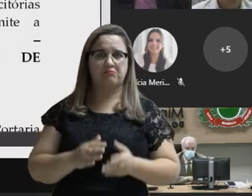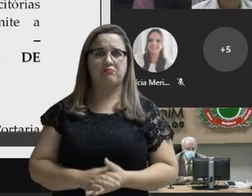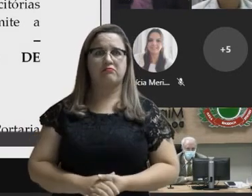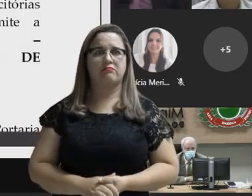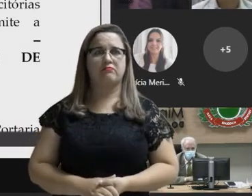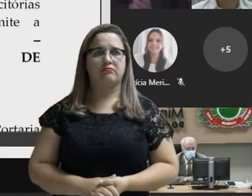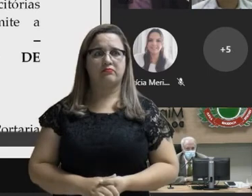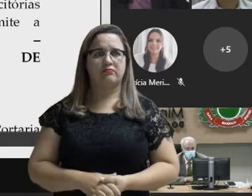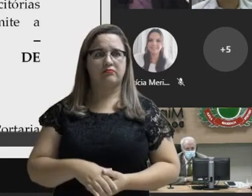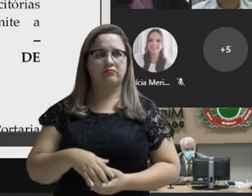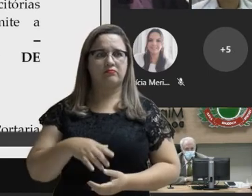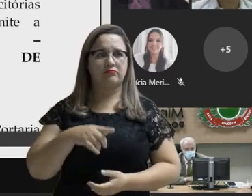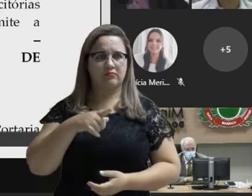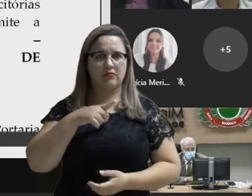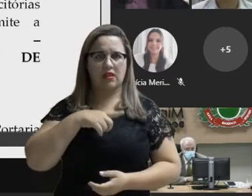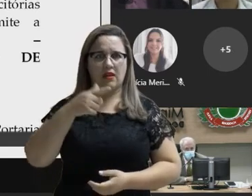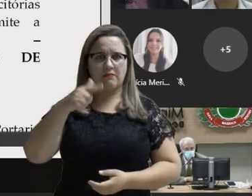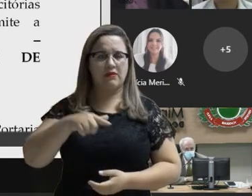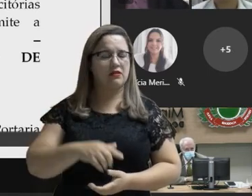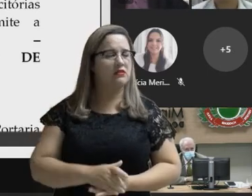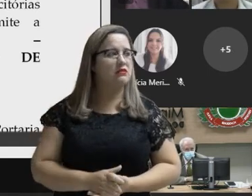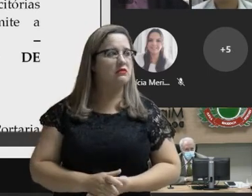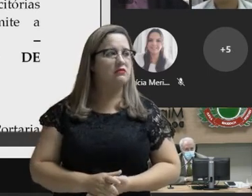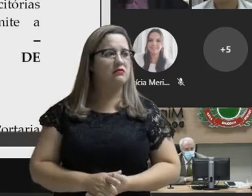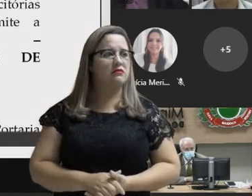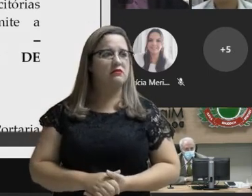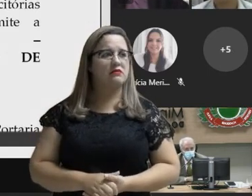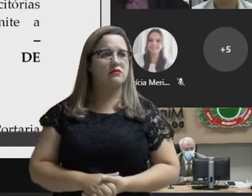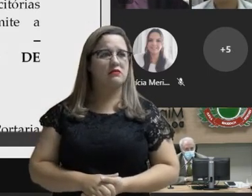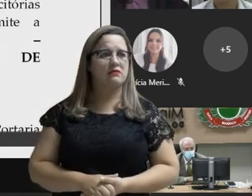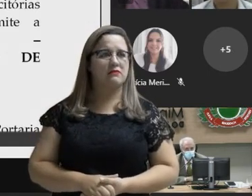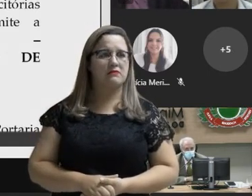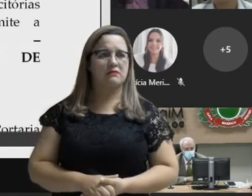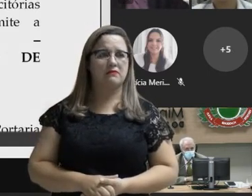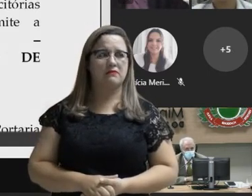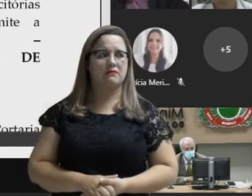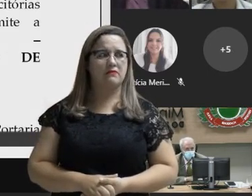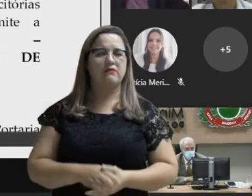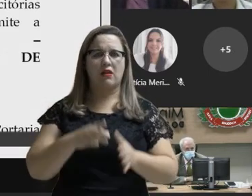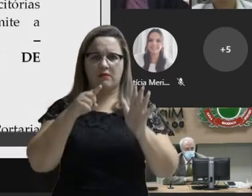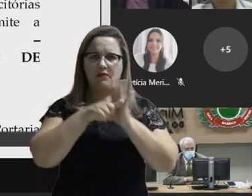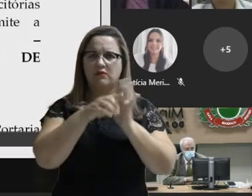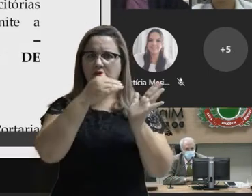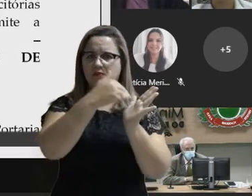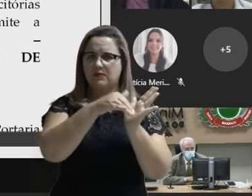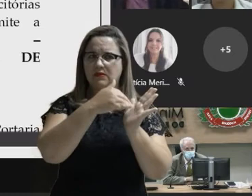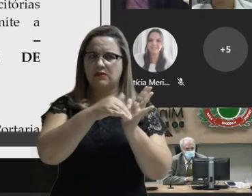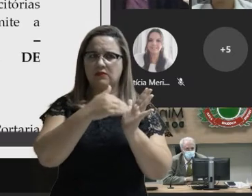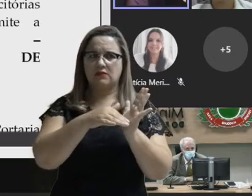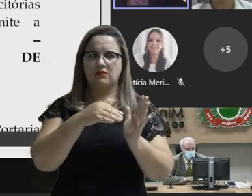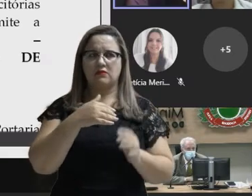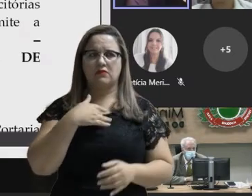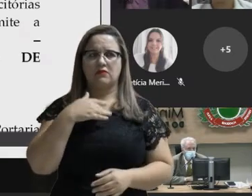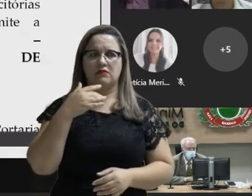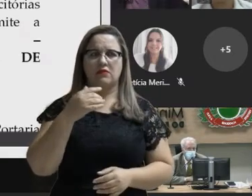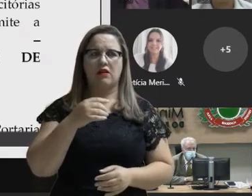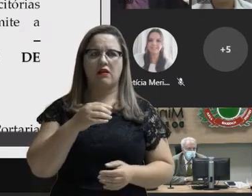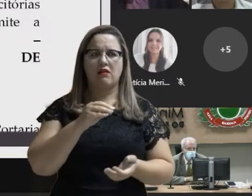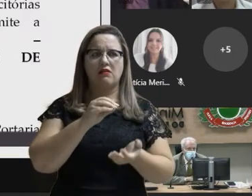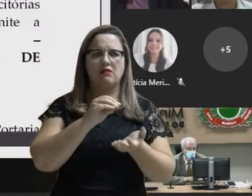mais. Então, eu pergunto para a secretaria, eu não sei aqui, eu me perdi, essa